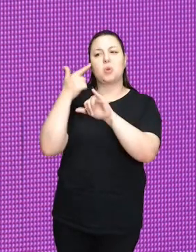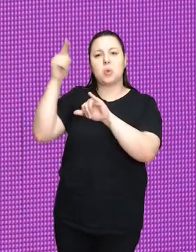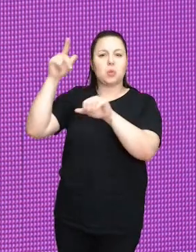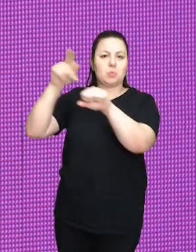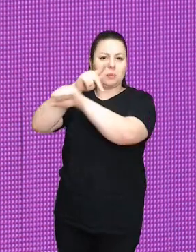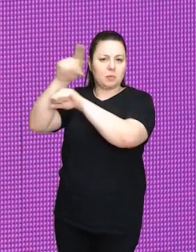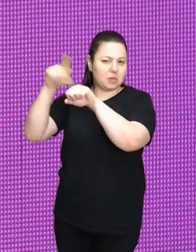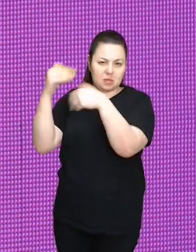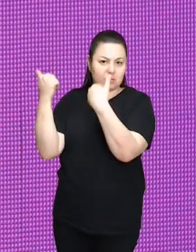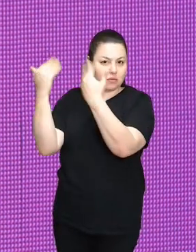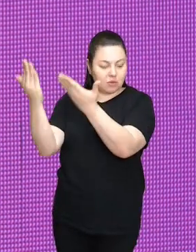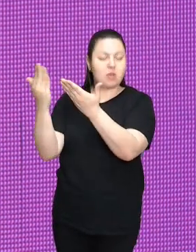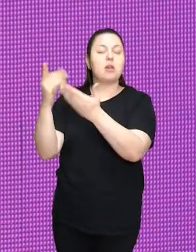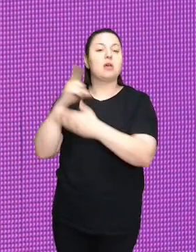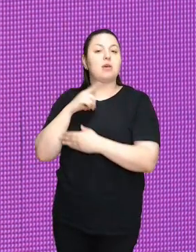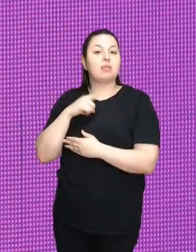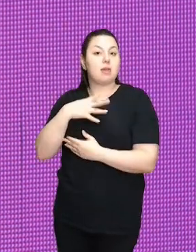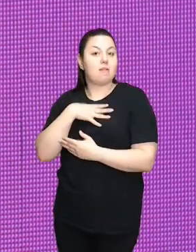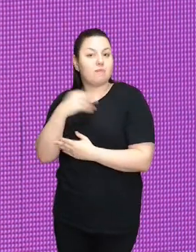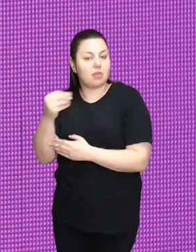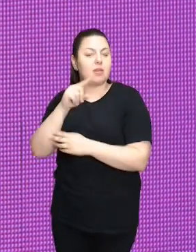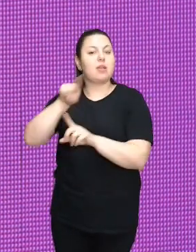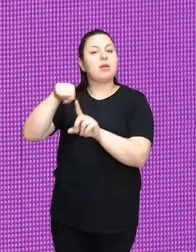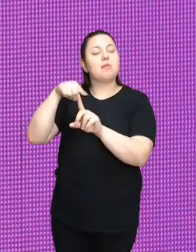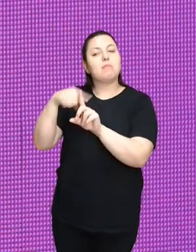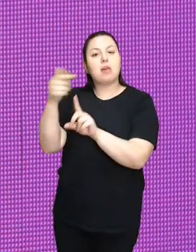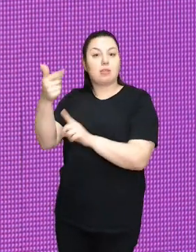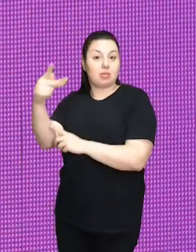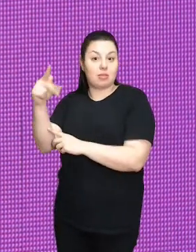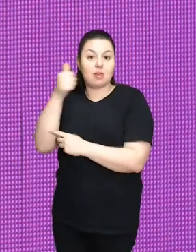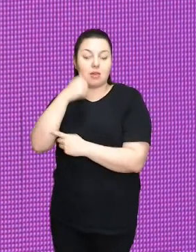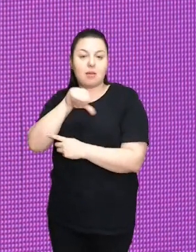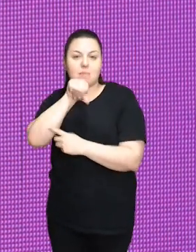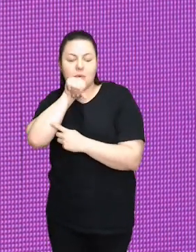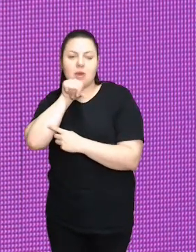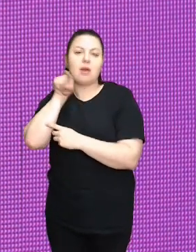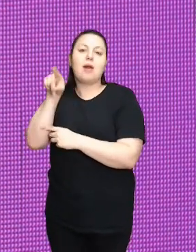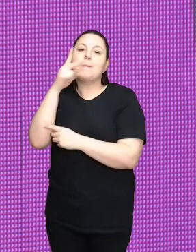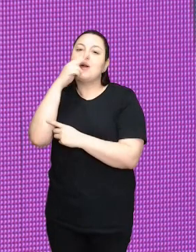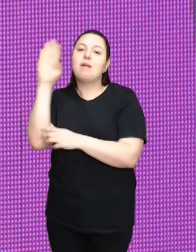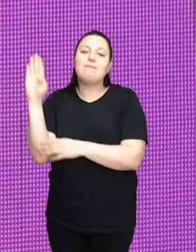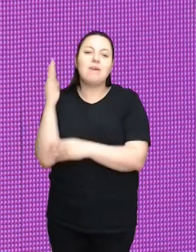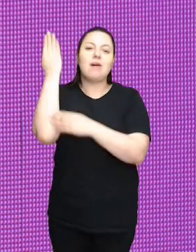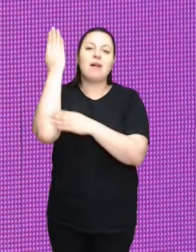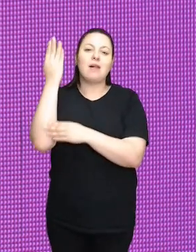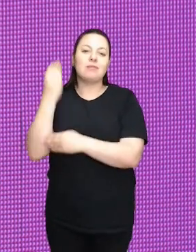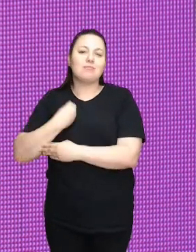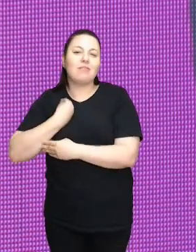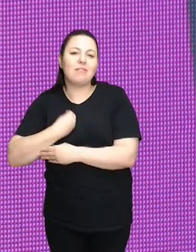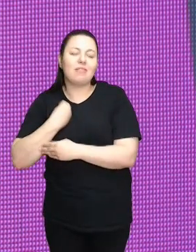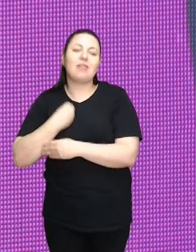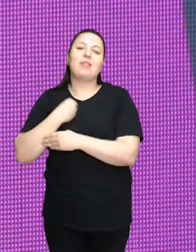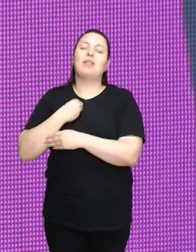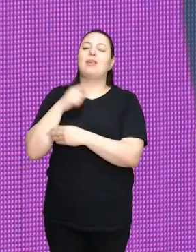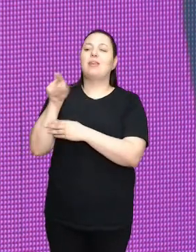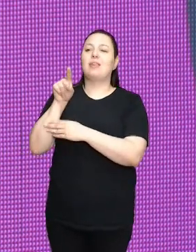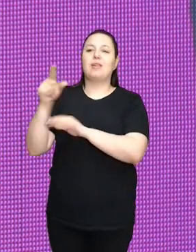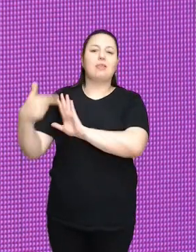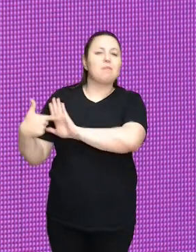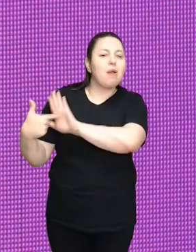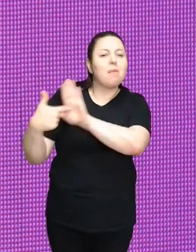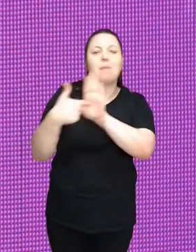vida inteira falsa, que rendeu mais de 1 milhão de seguidores no Instagram, e ela manipulava fotos dela sendo perseguida por